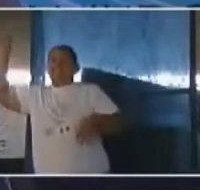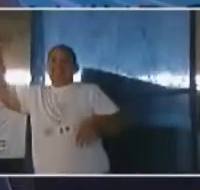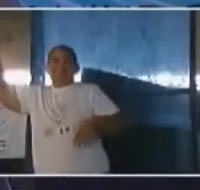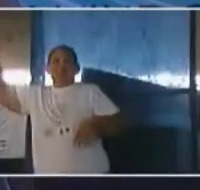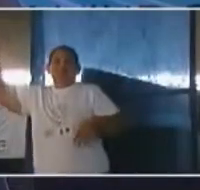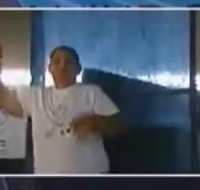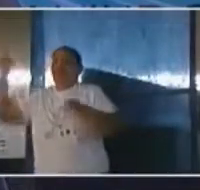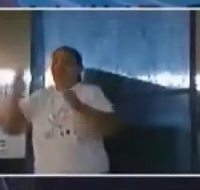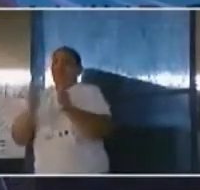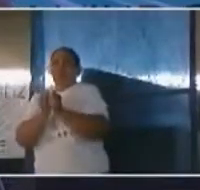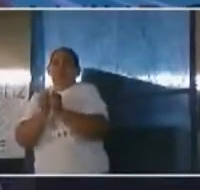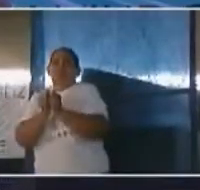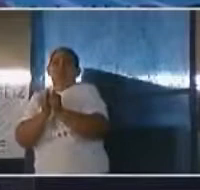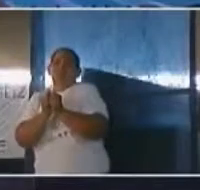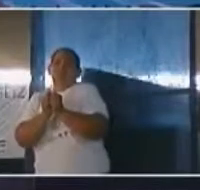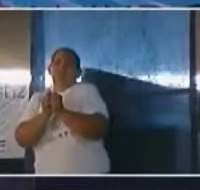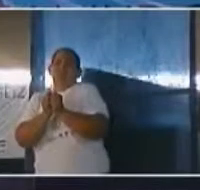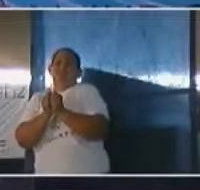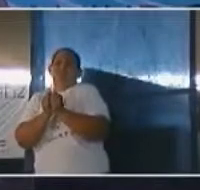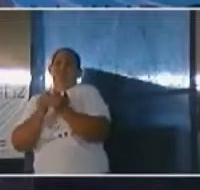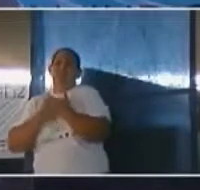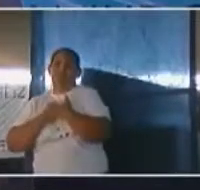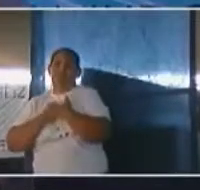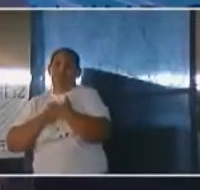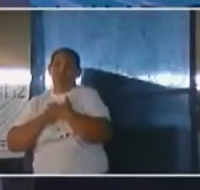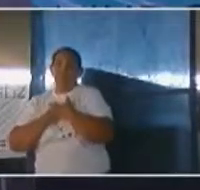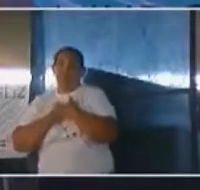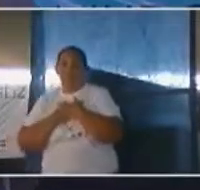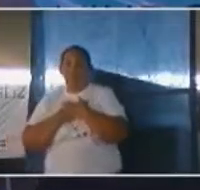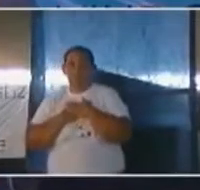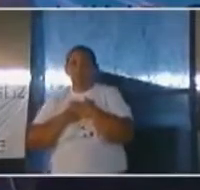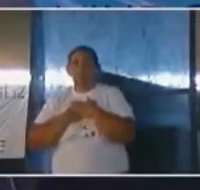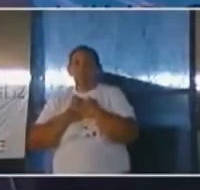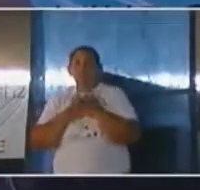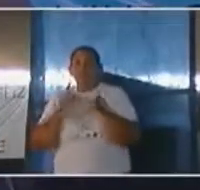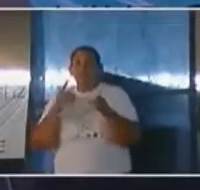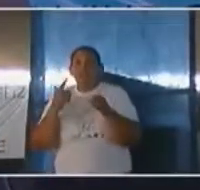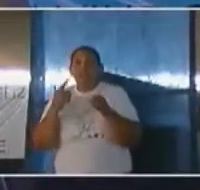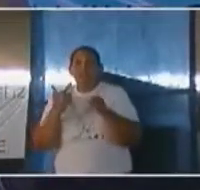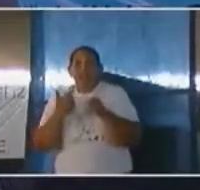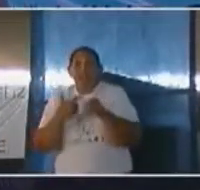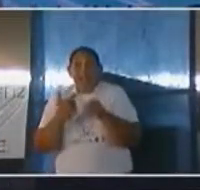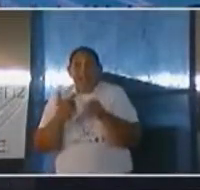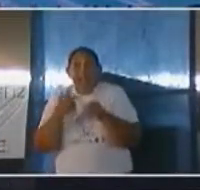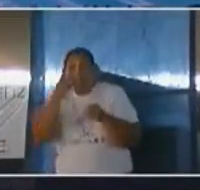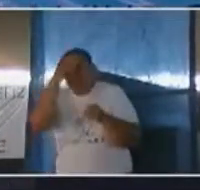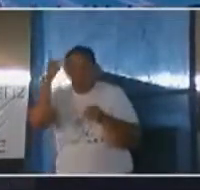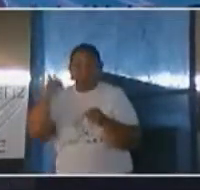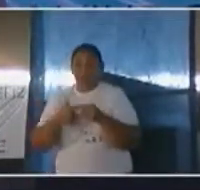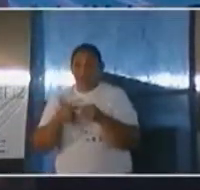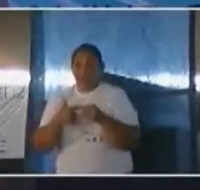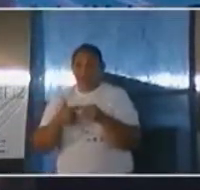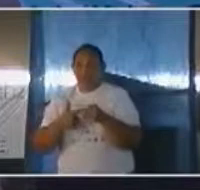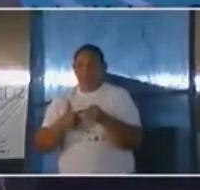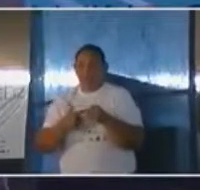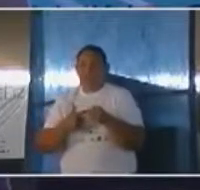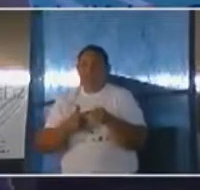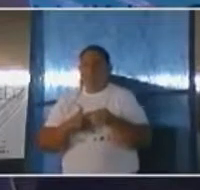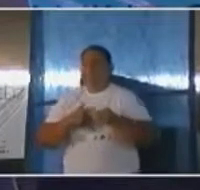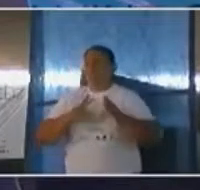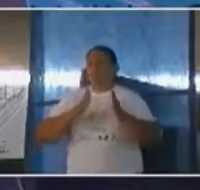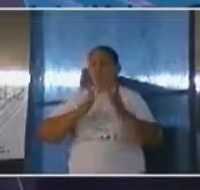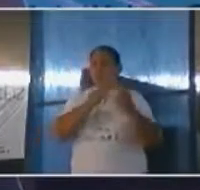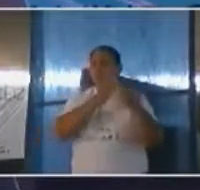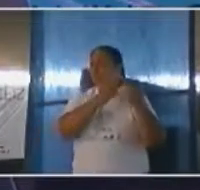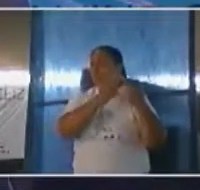muitas pessoas em Atenas eram extremamente religiosas. Por isso os altares, a divindades, a ídolos.